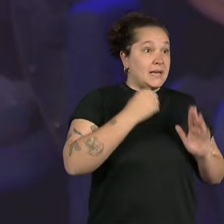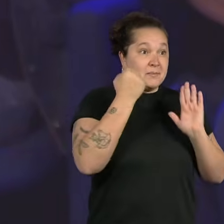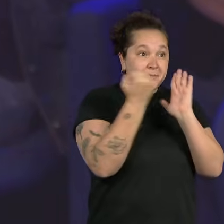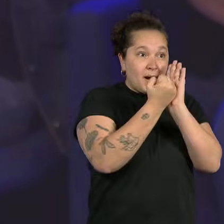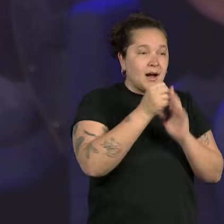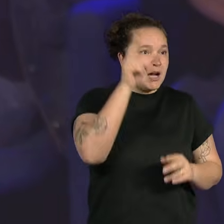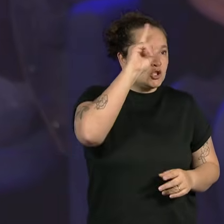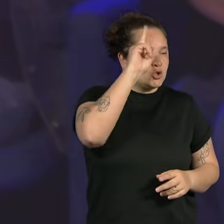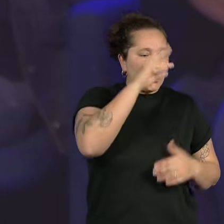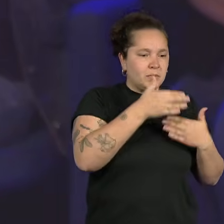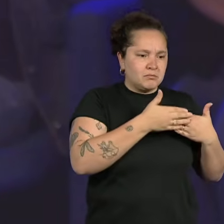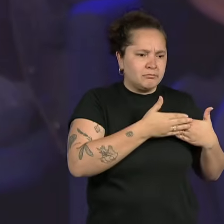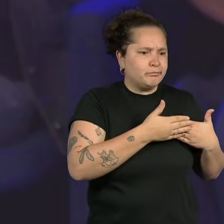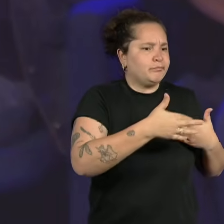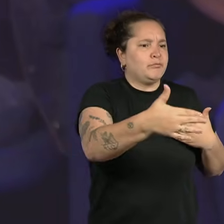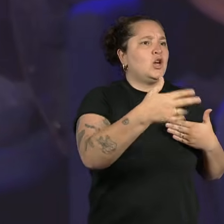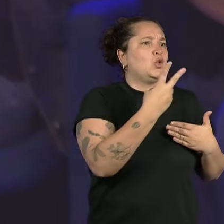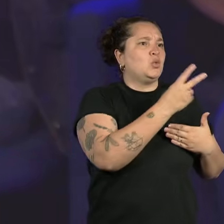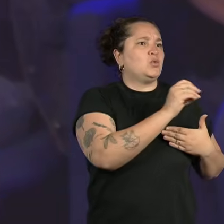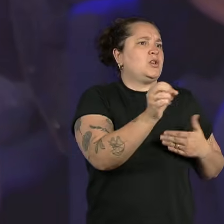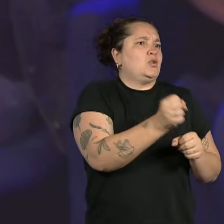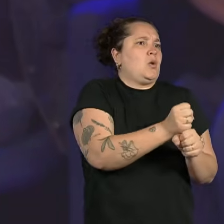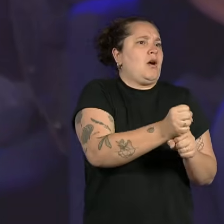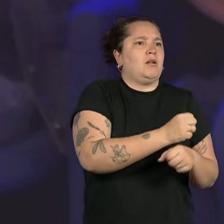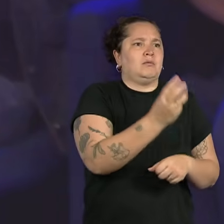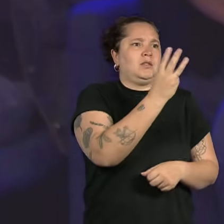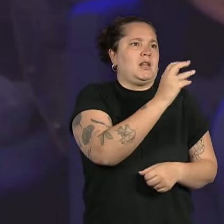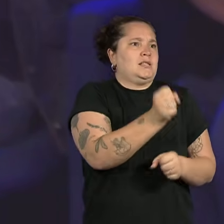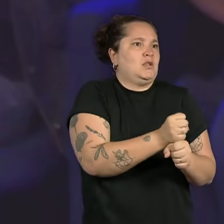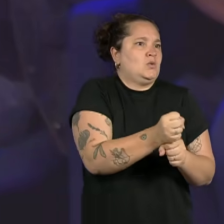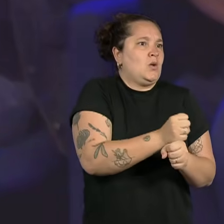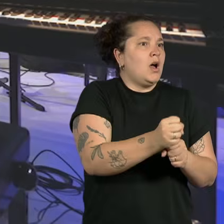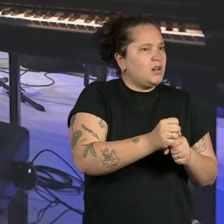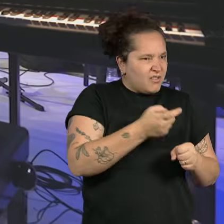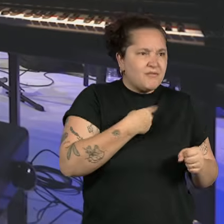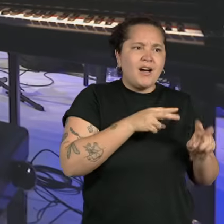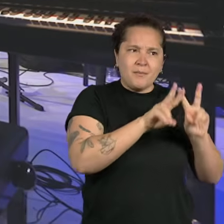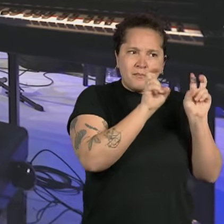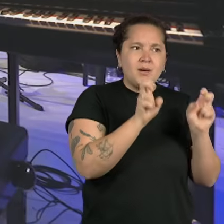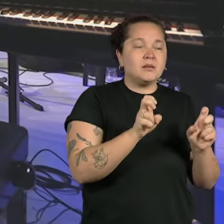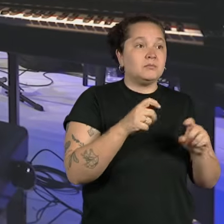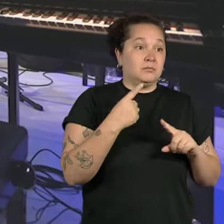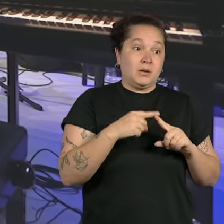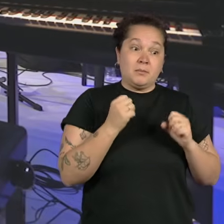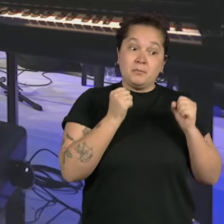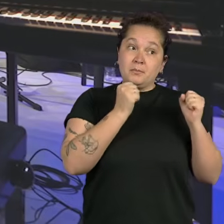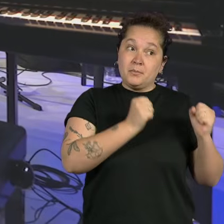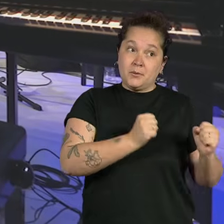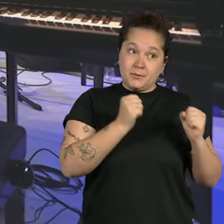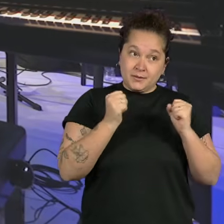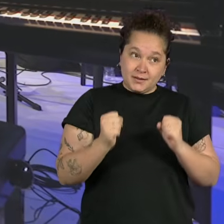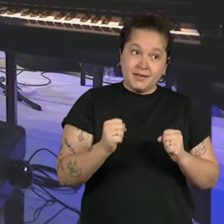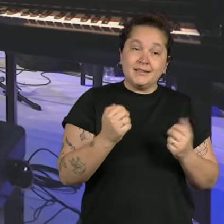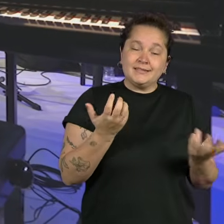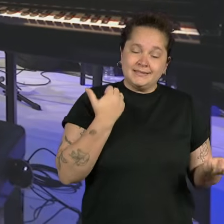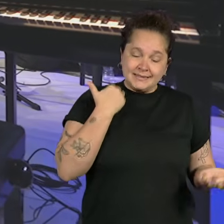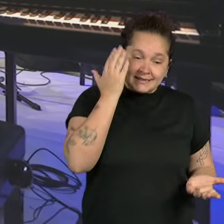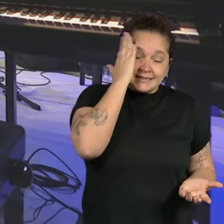Daqui a 200 anos falarão disso, 300, como é que ele conseguiu. Porque o poder é uma coisa que tão, sei